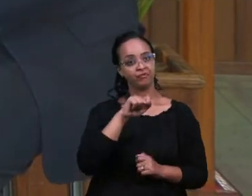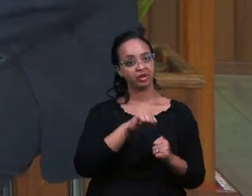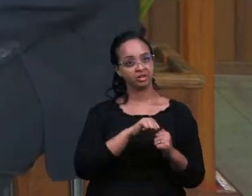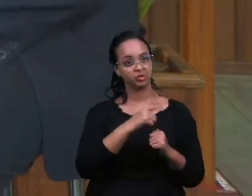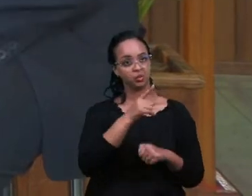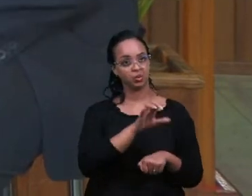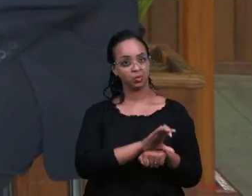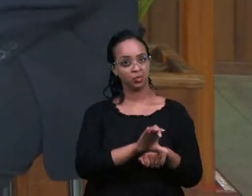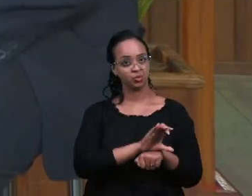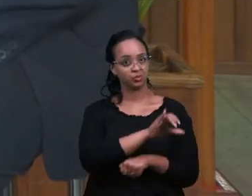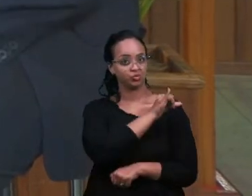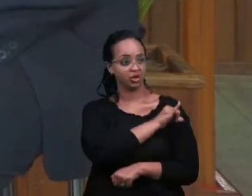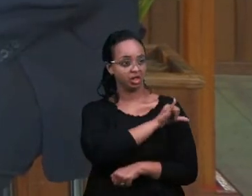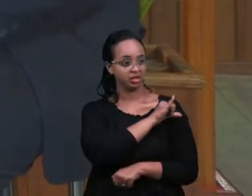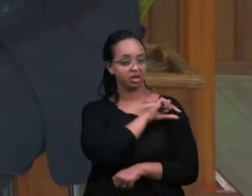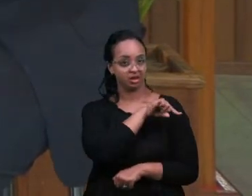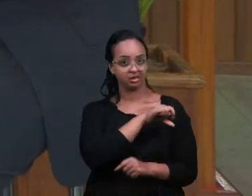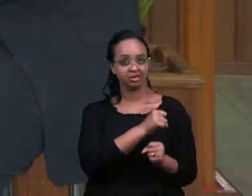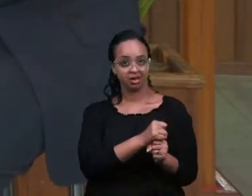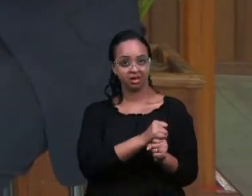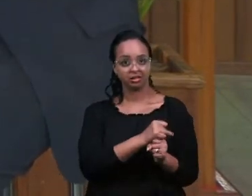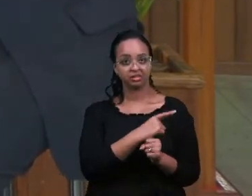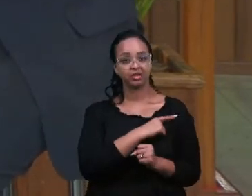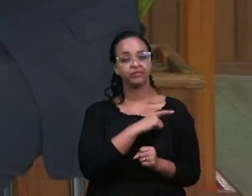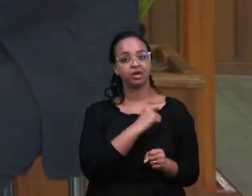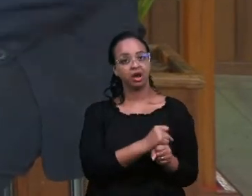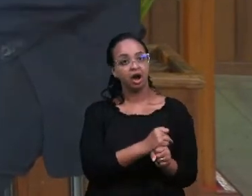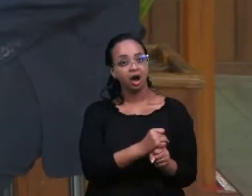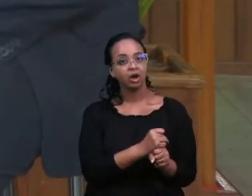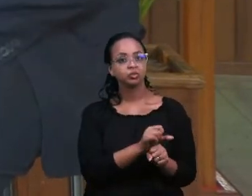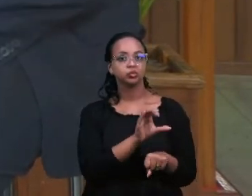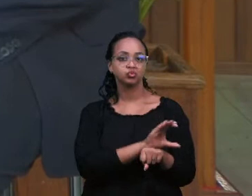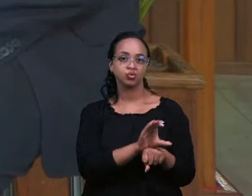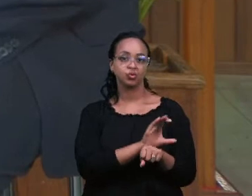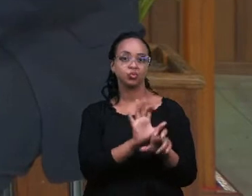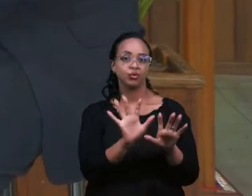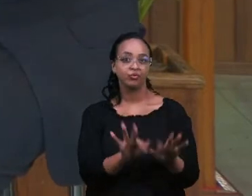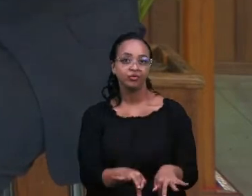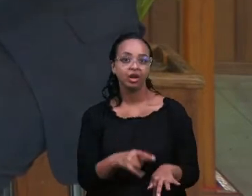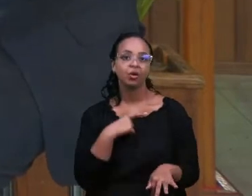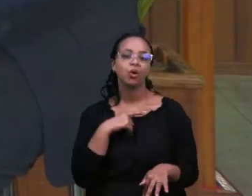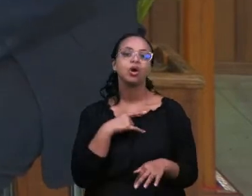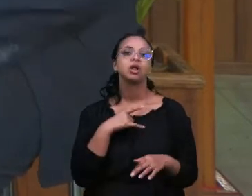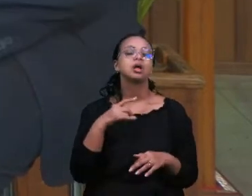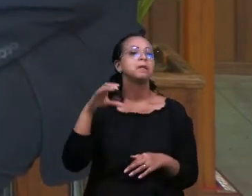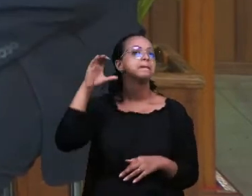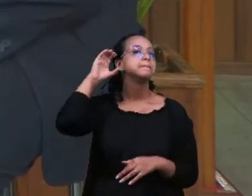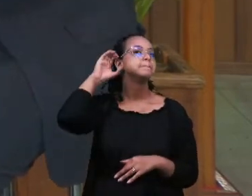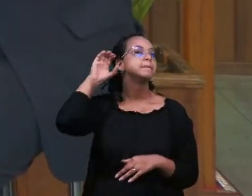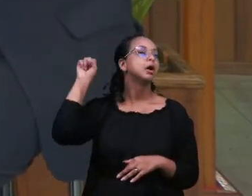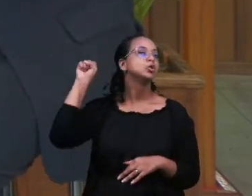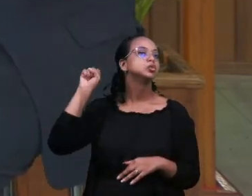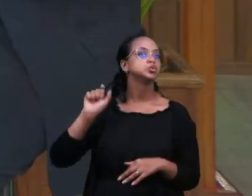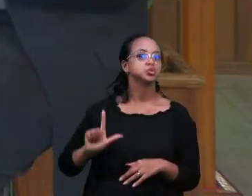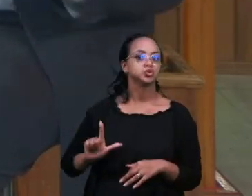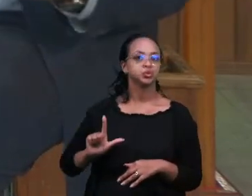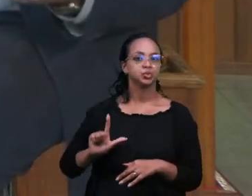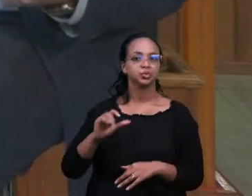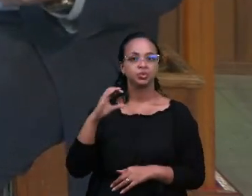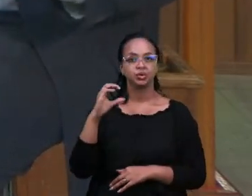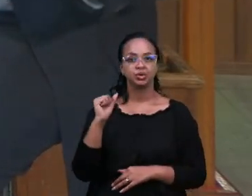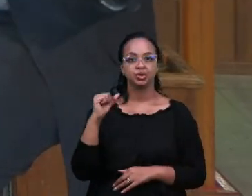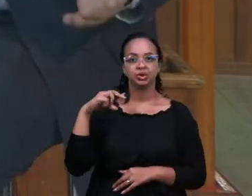ano. E foi um ano de curso e final do curso fui classificado agora em Campo Grande, Mato Grosso do Sul. Não vou nem falar para